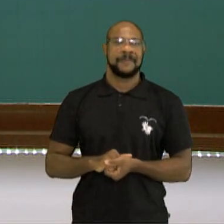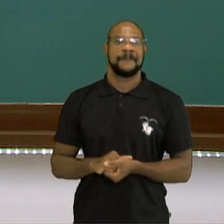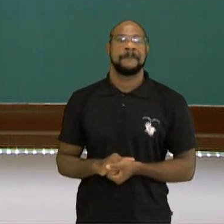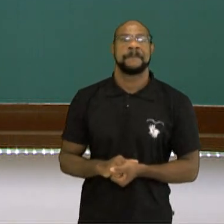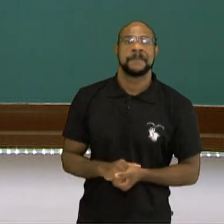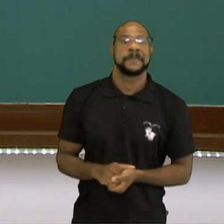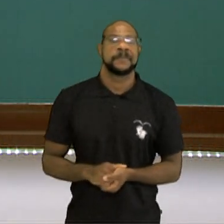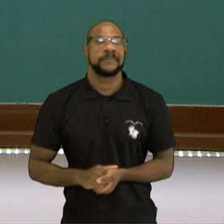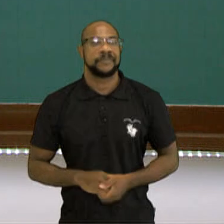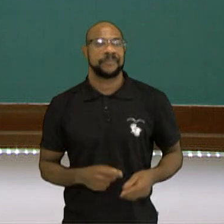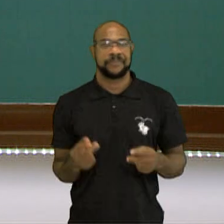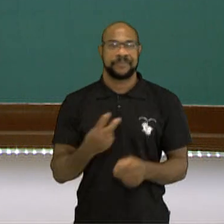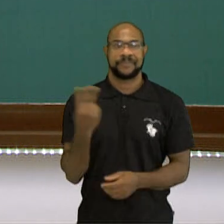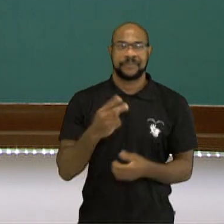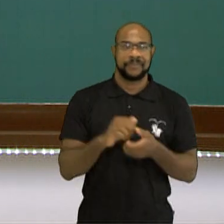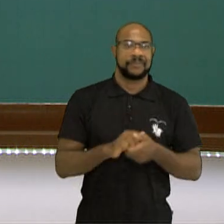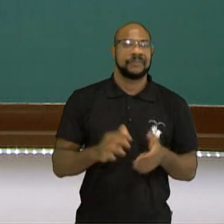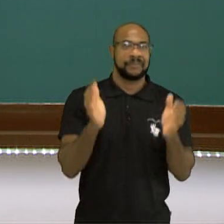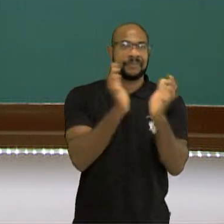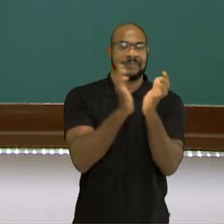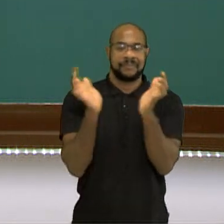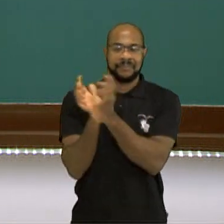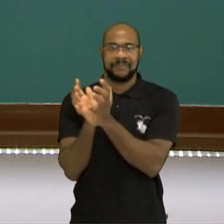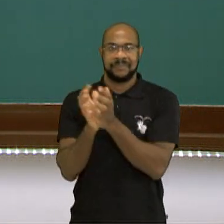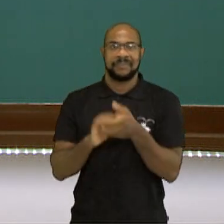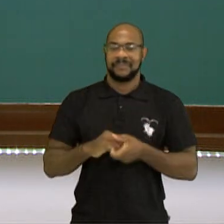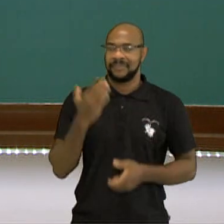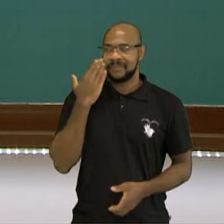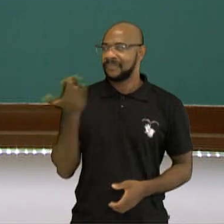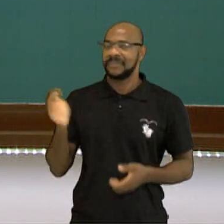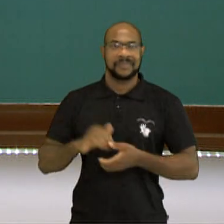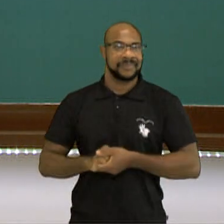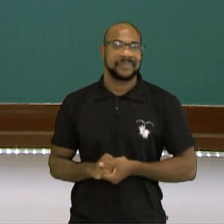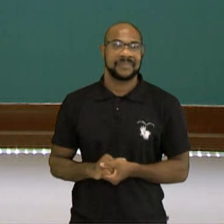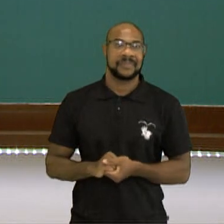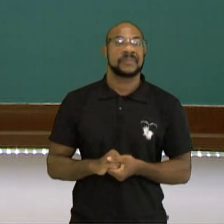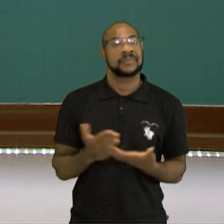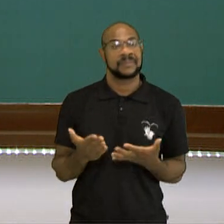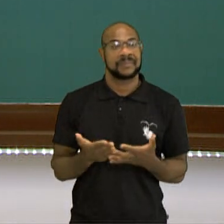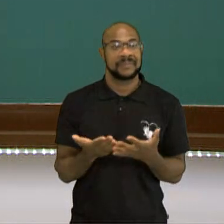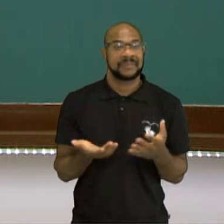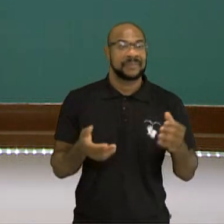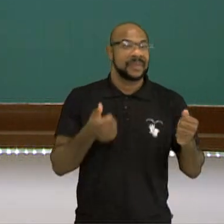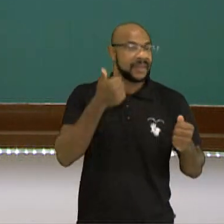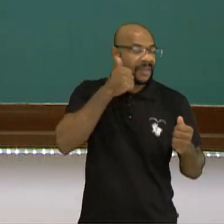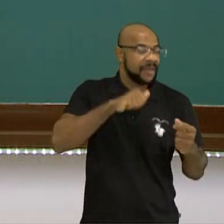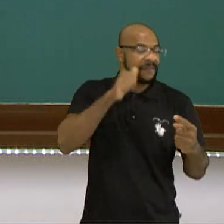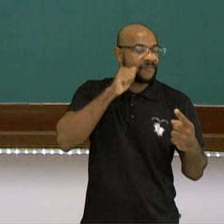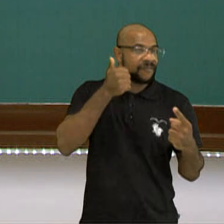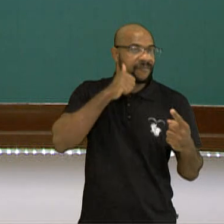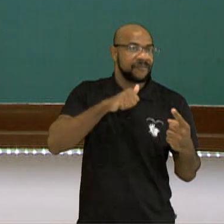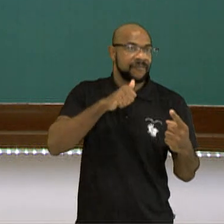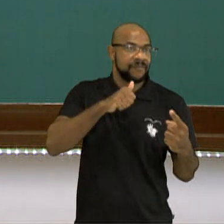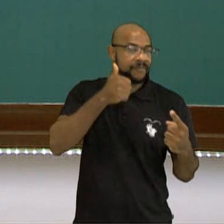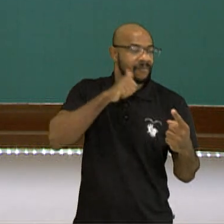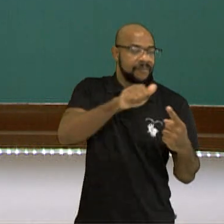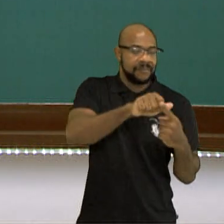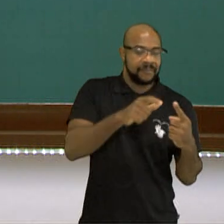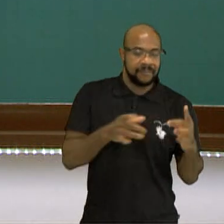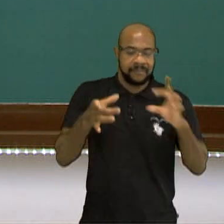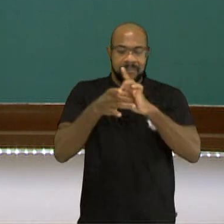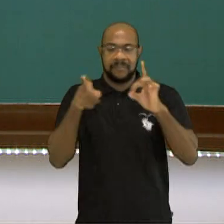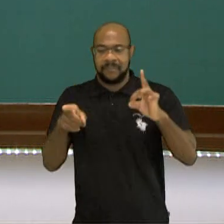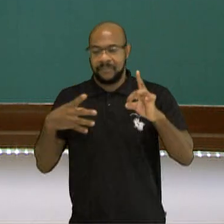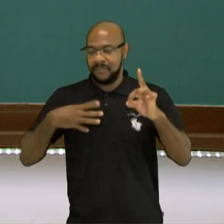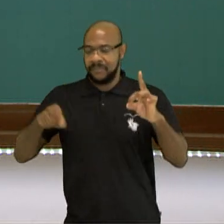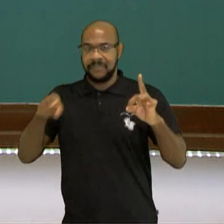A segunda, aqui associa cada filho à sua mãe. Ah, sim, já é uma função, sim. Por quê? Do filho